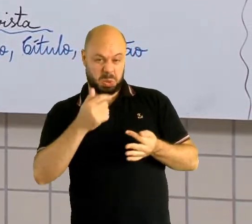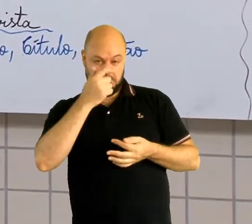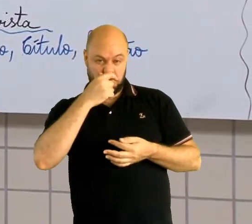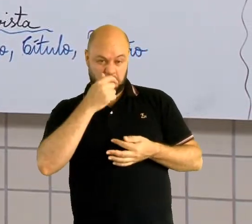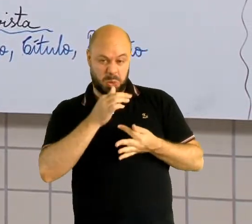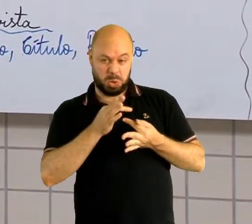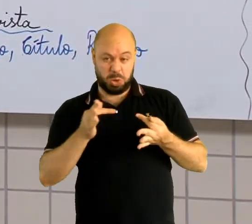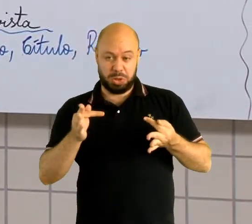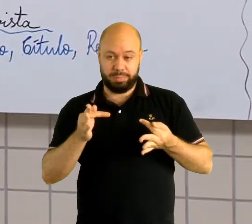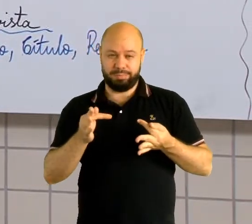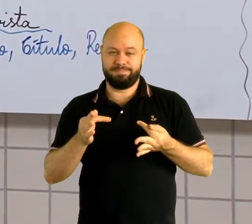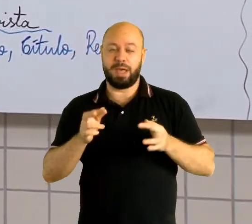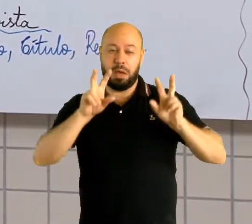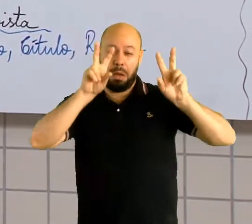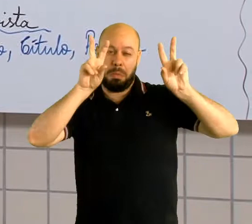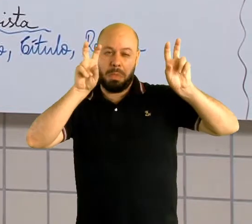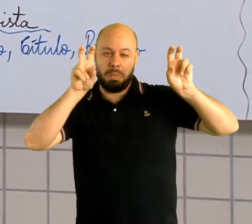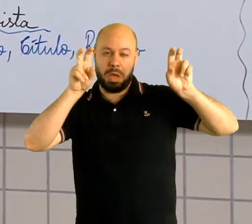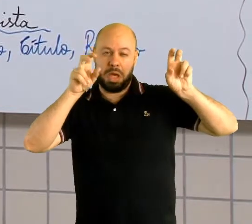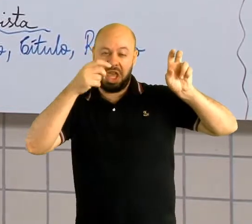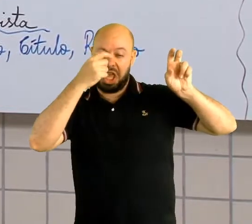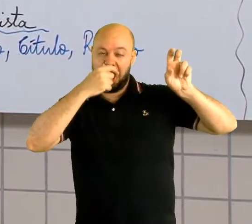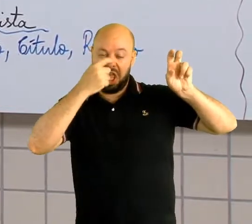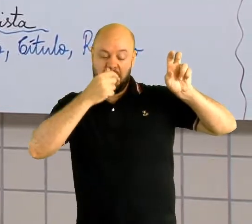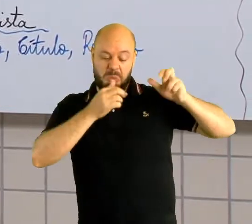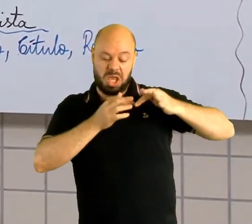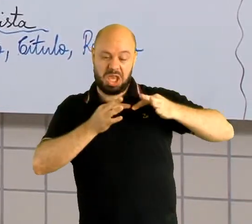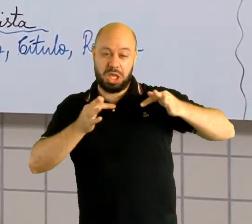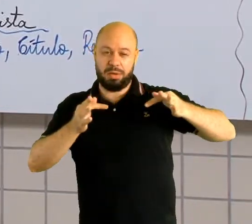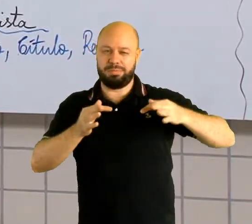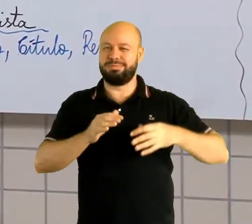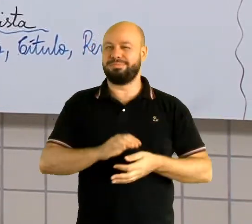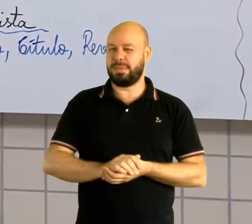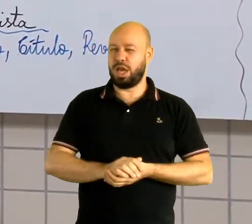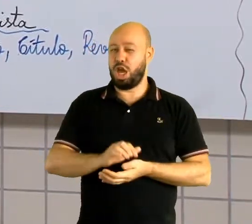que? Aspas, dando a ideia de ironia.